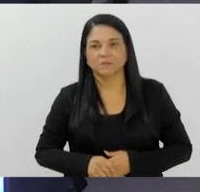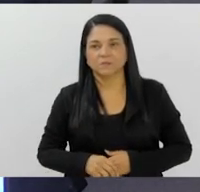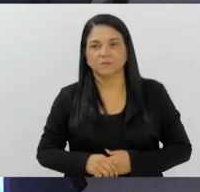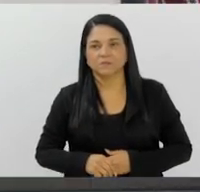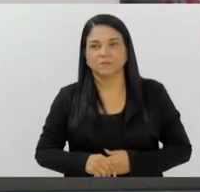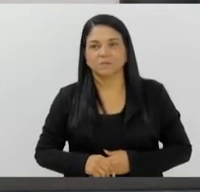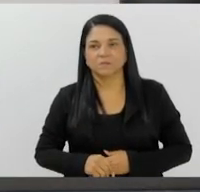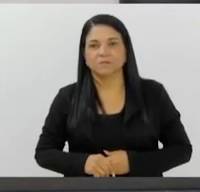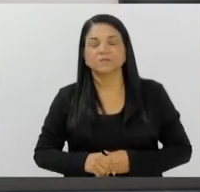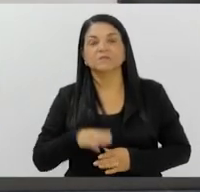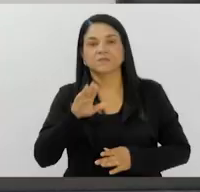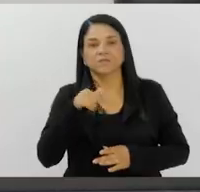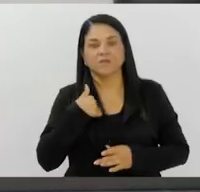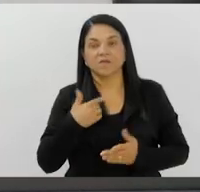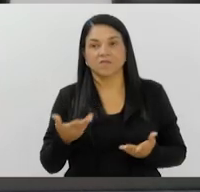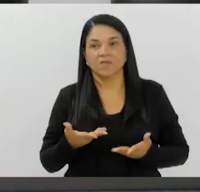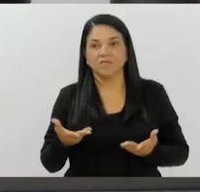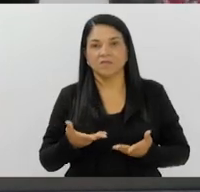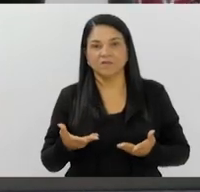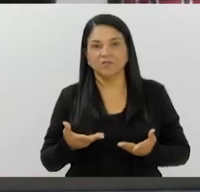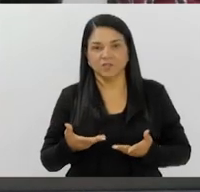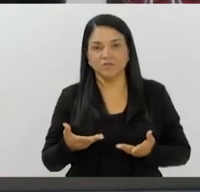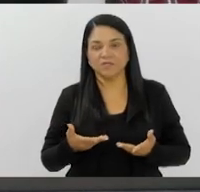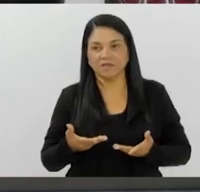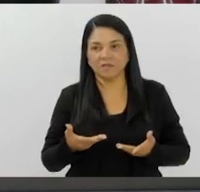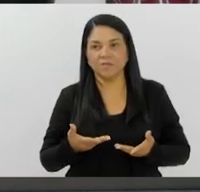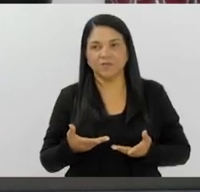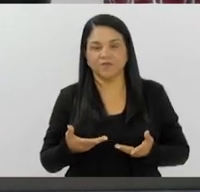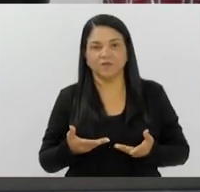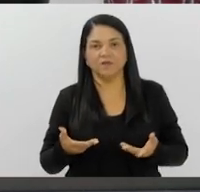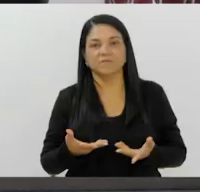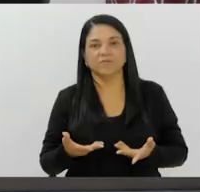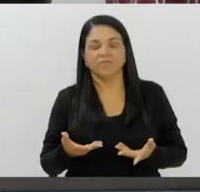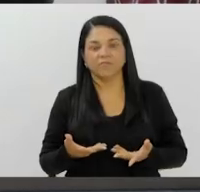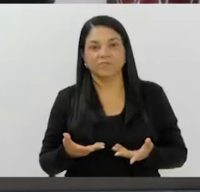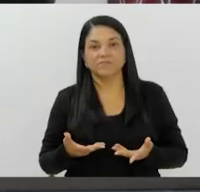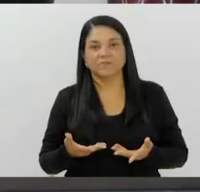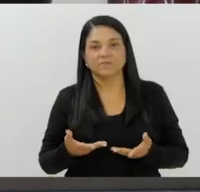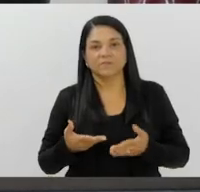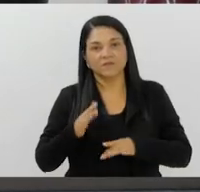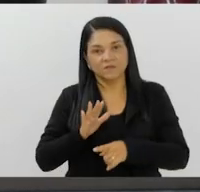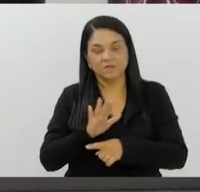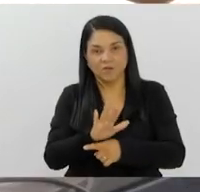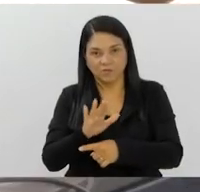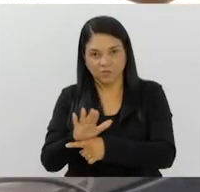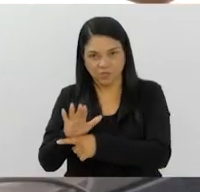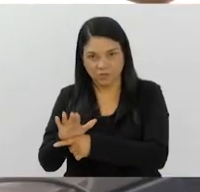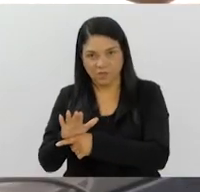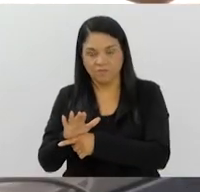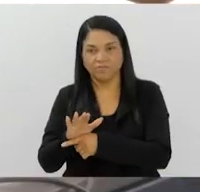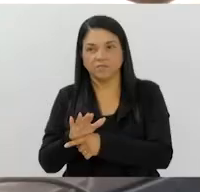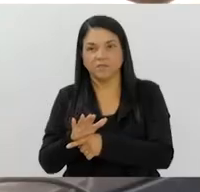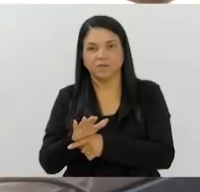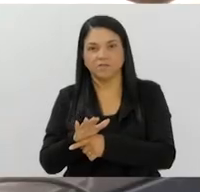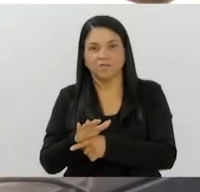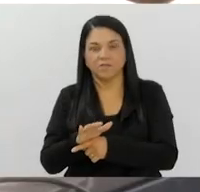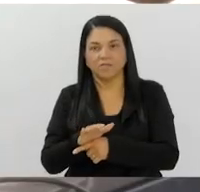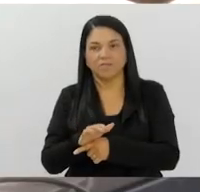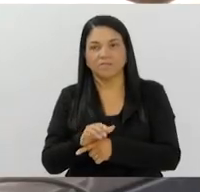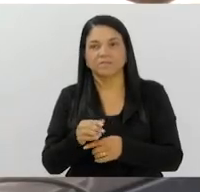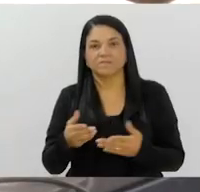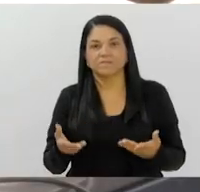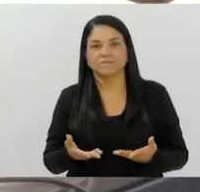degum dá uma arrematada pra gente continuar então então eh a minha contribuição Esse trabalho é é é